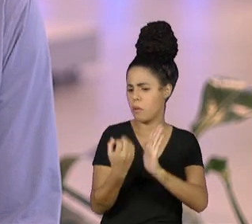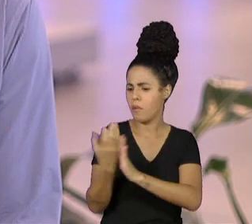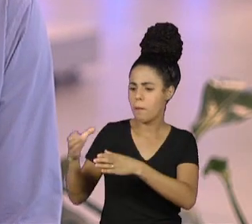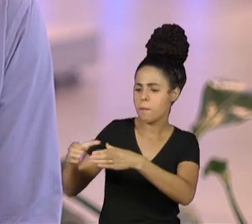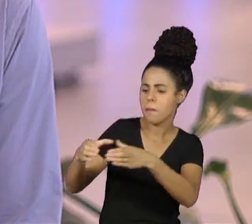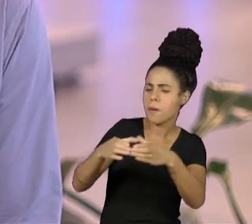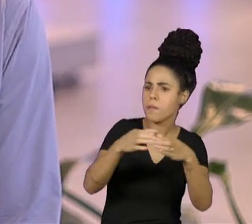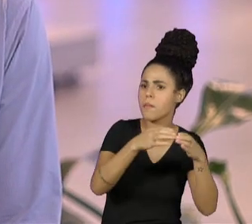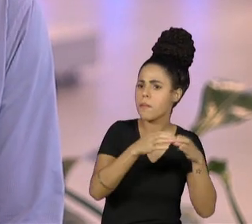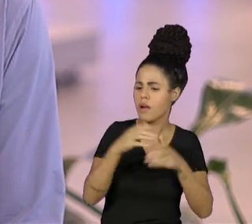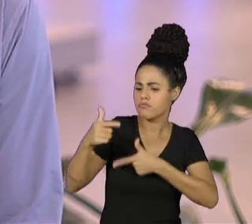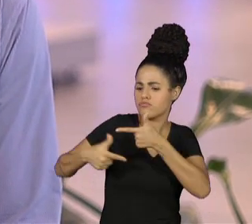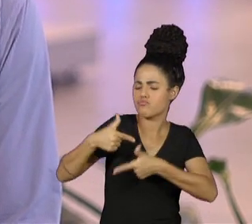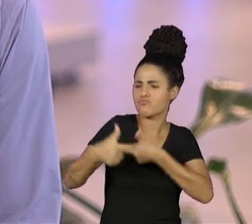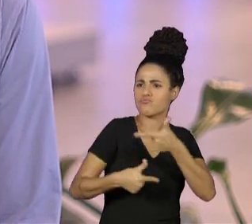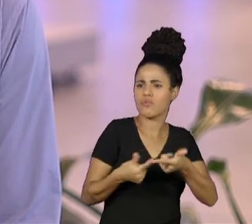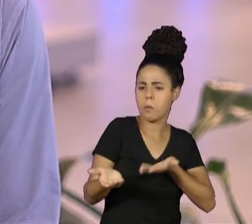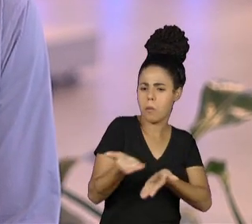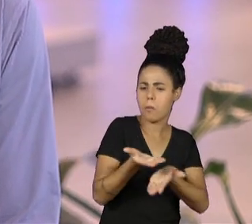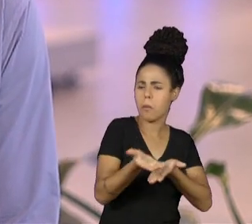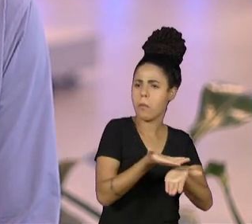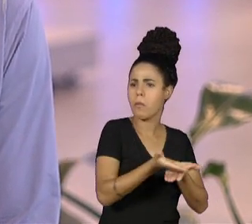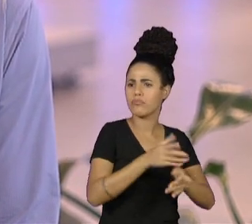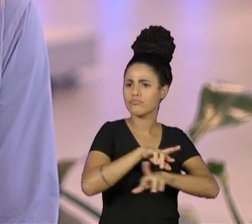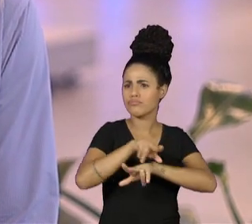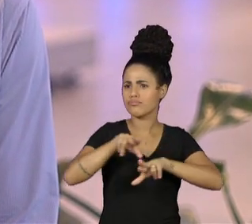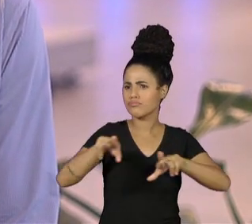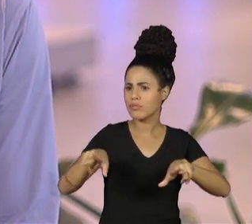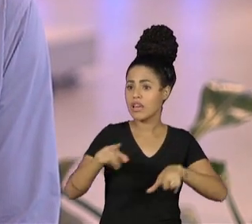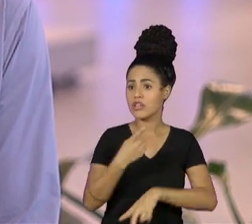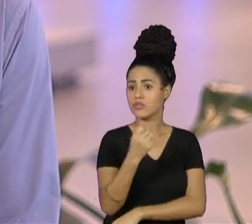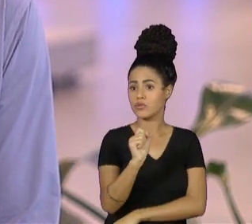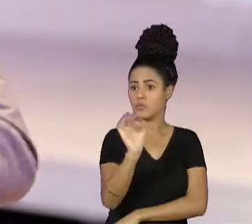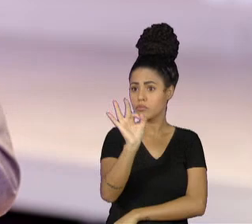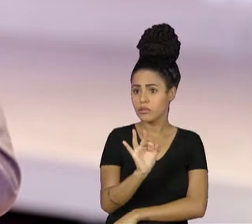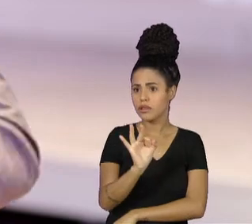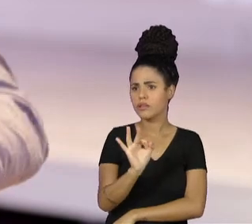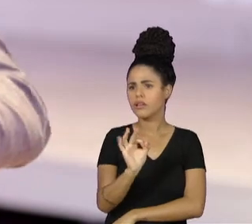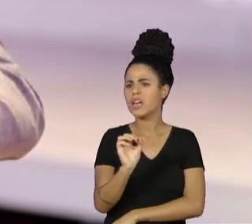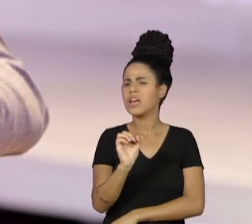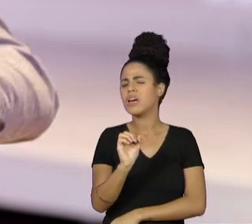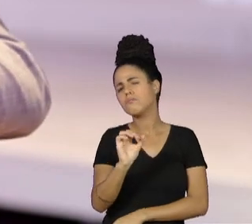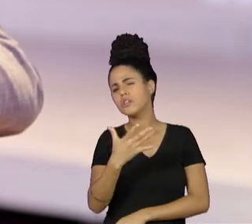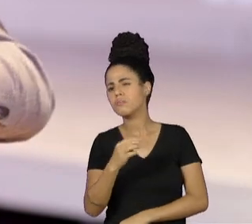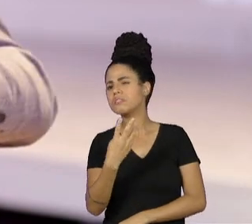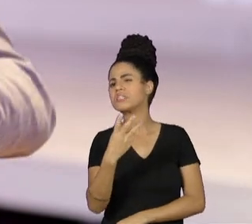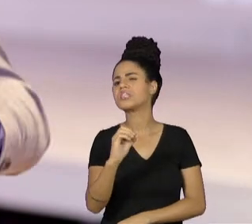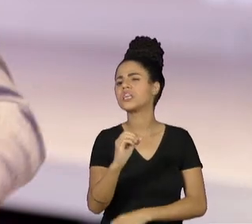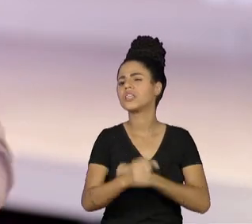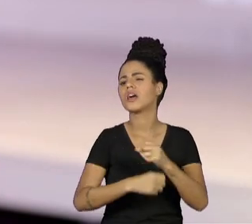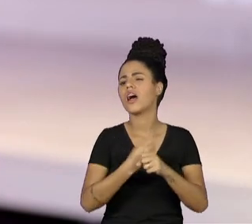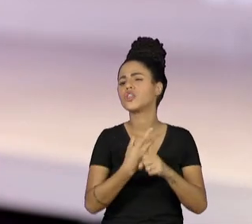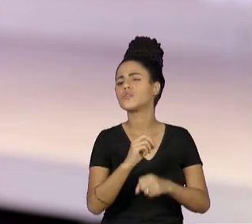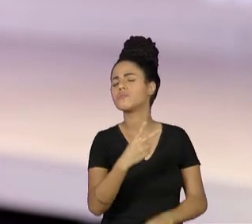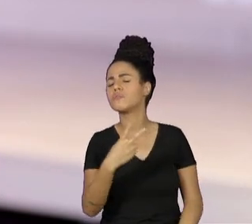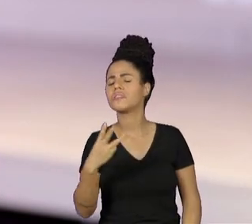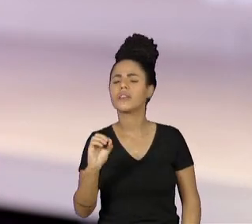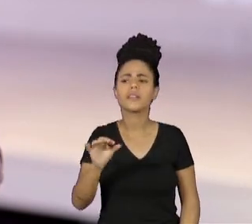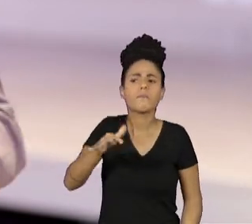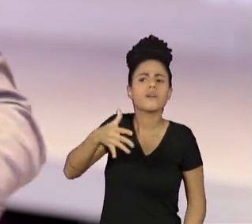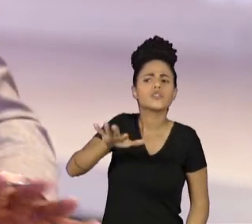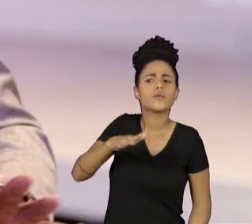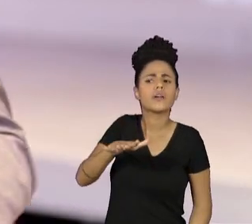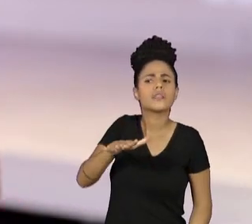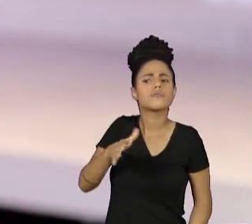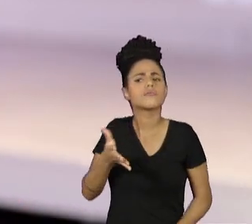um trabalho mais efetivo com relação à diversidade, fomos para 18%. E quanto será em 2030, quando chegarmos ao final, né,